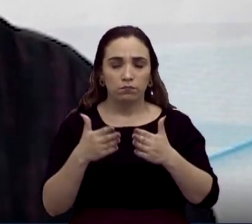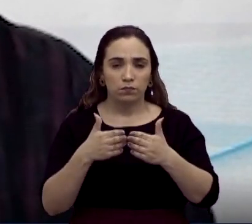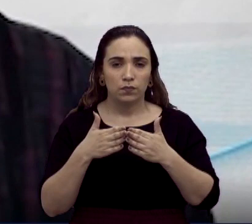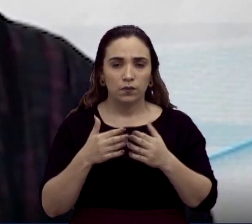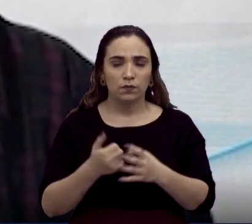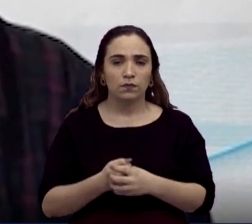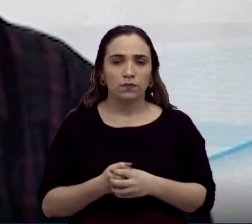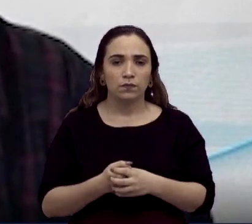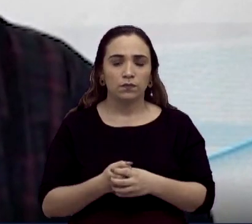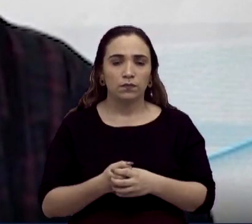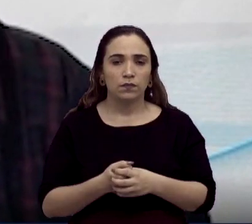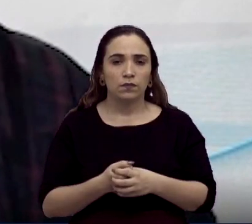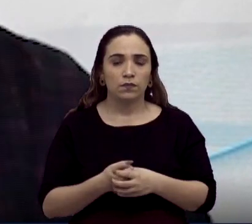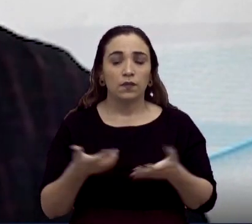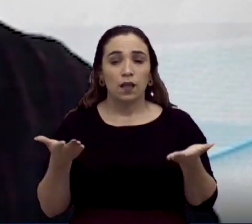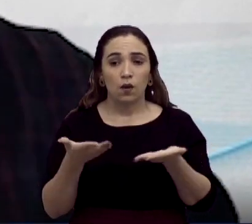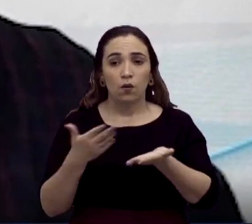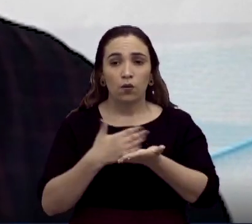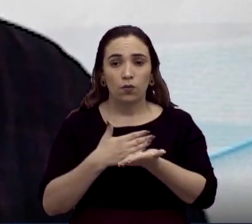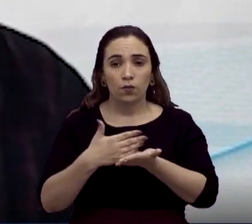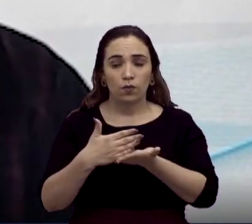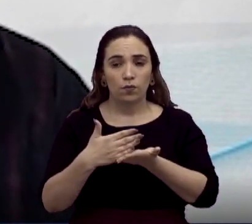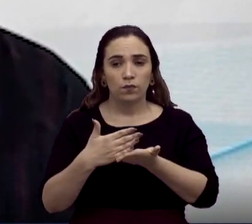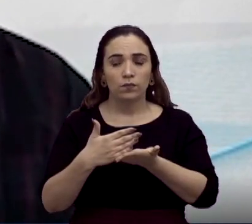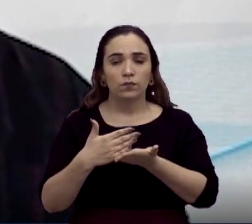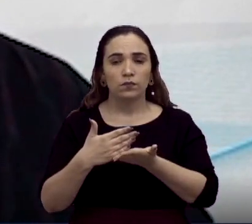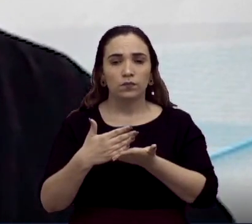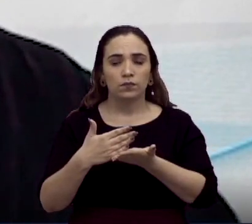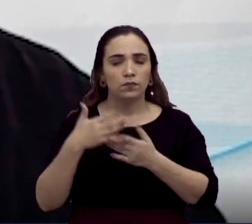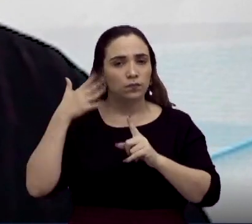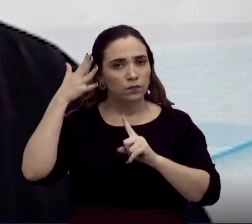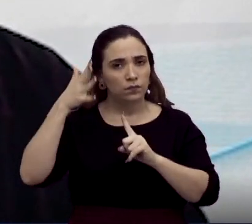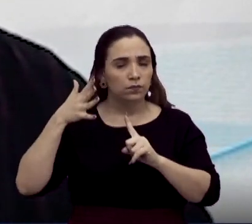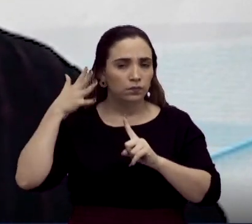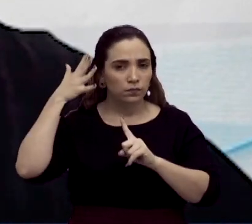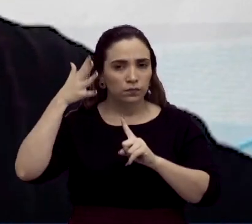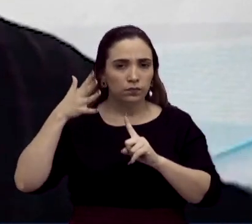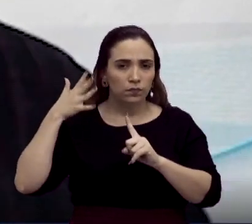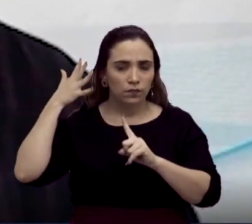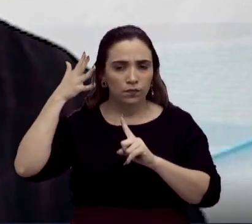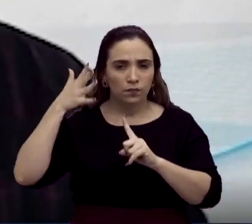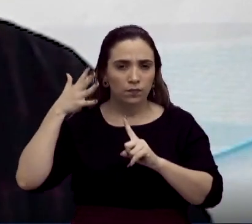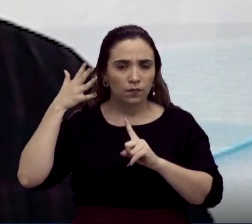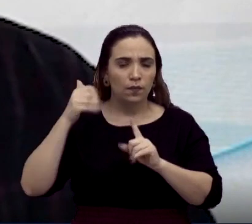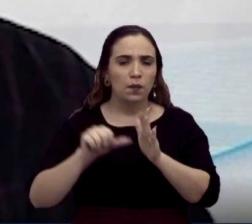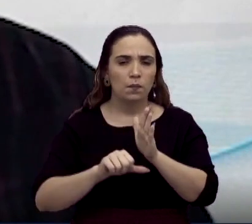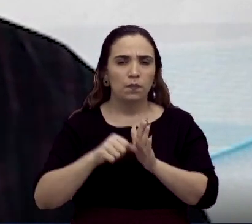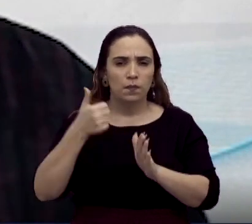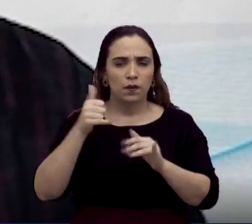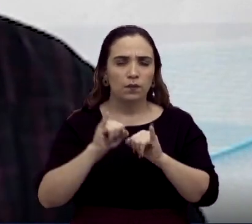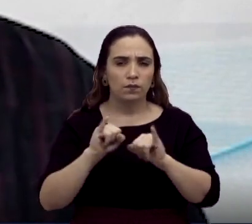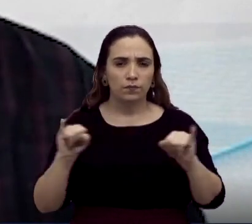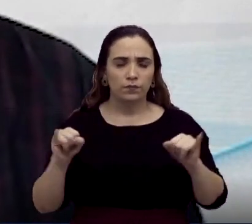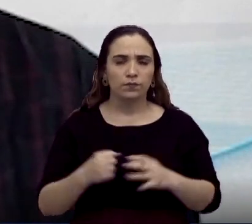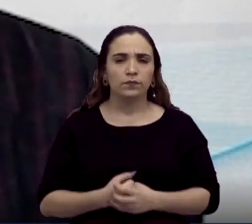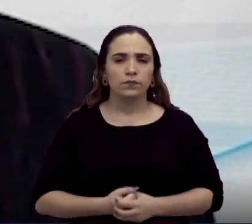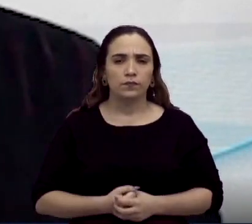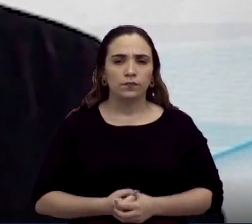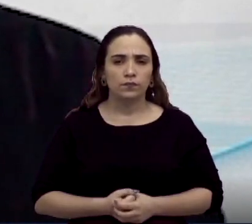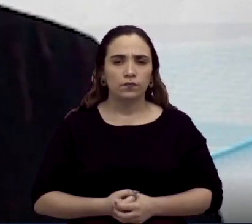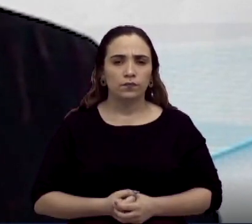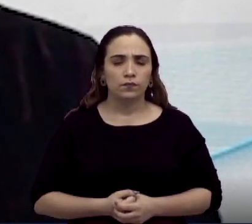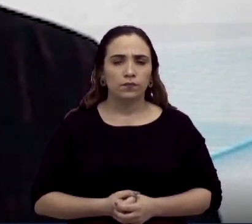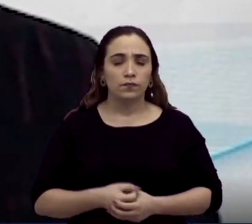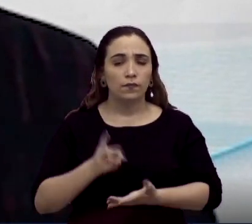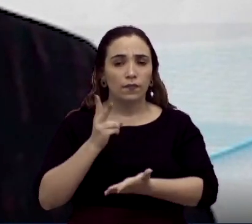tá? Então, vamos lá iniciar propriamente a palestra. Primeiramente, quero fazer uma introdução.